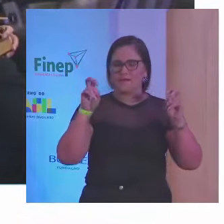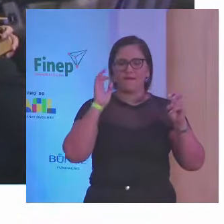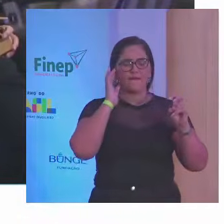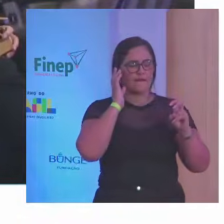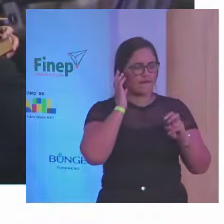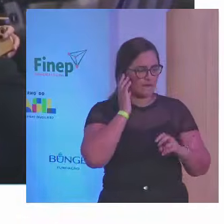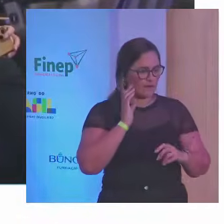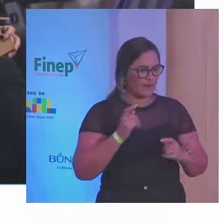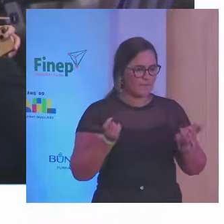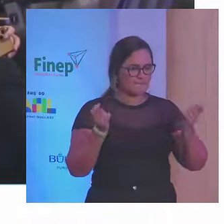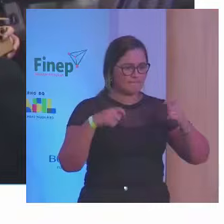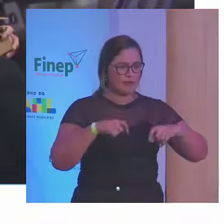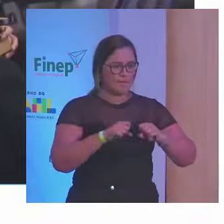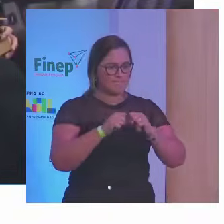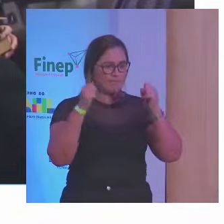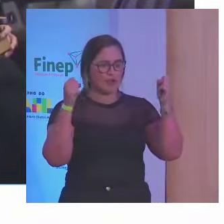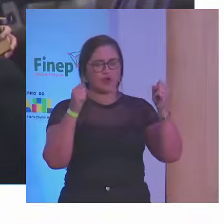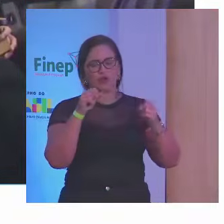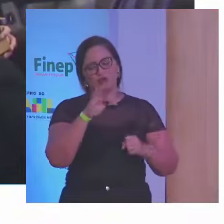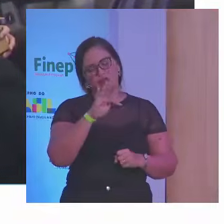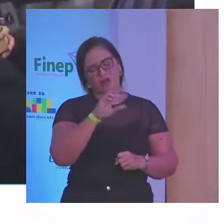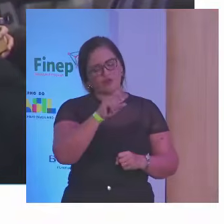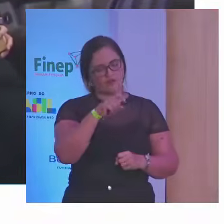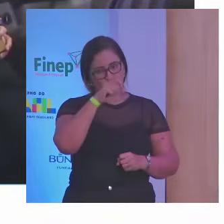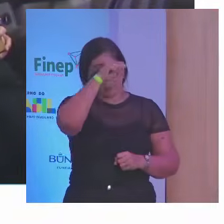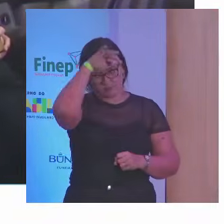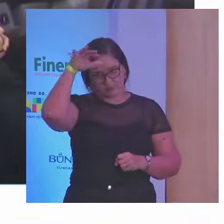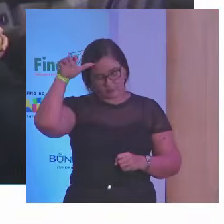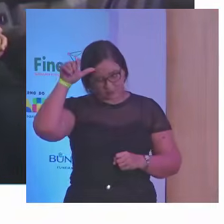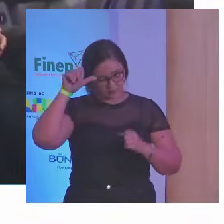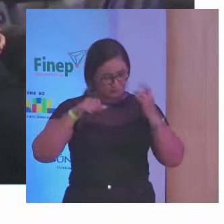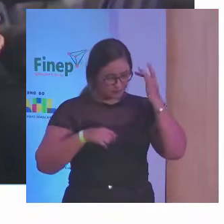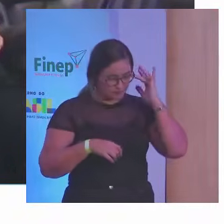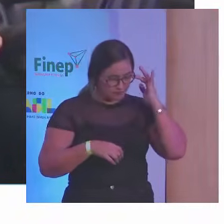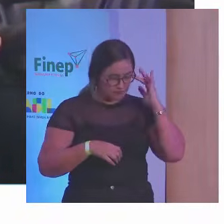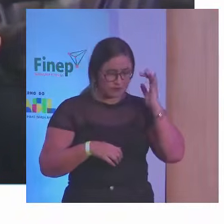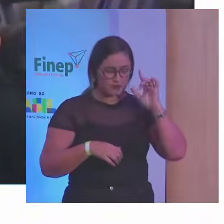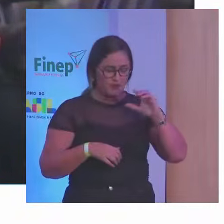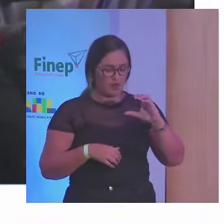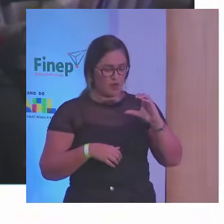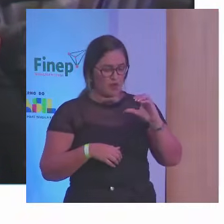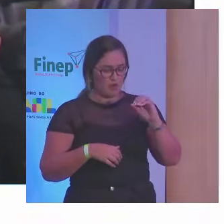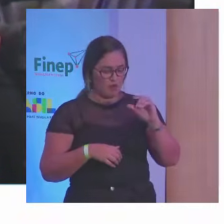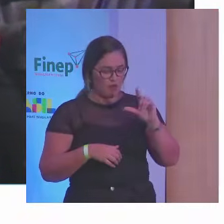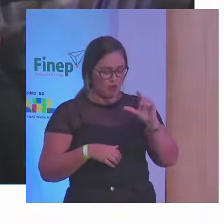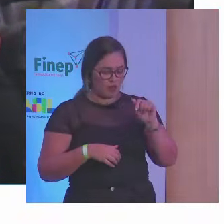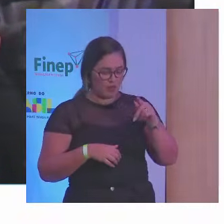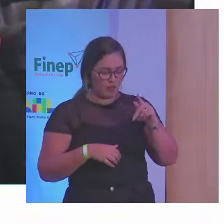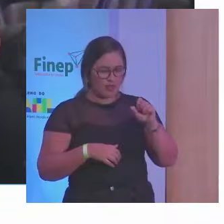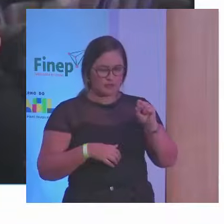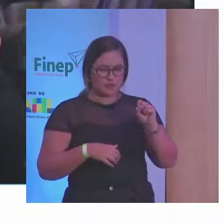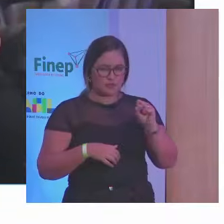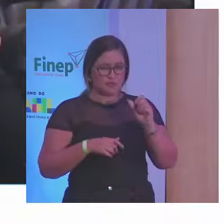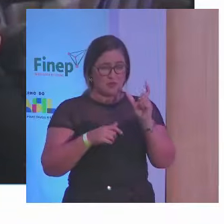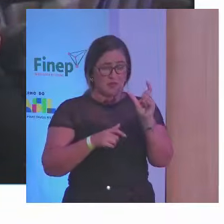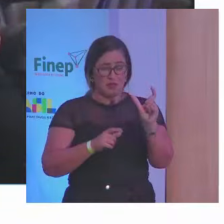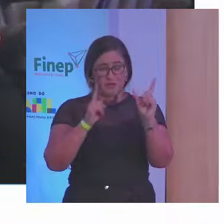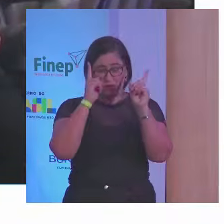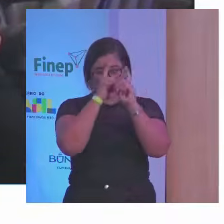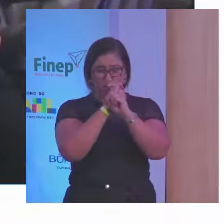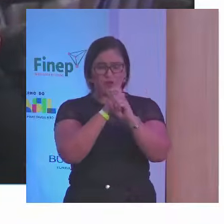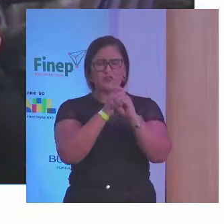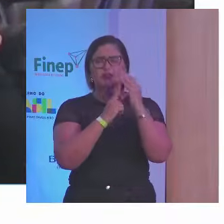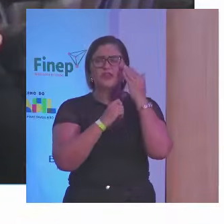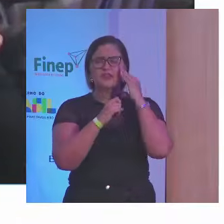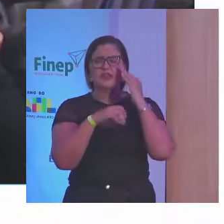de um possível colapso na Foz do Amazonas. Eu acho que colapso é uma palavra muito forte, então eu queria entender um pouquinho mais sobre o que é